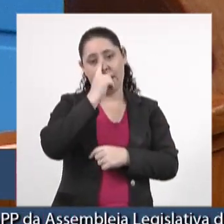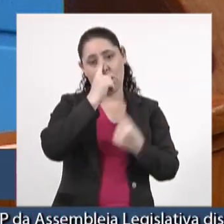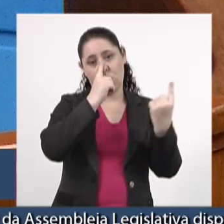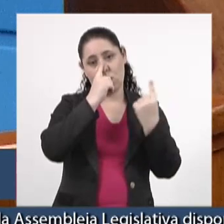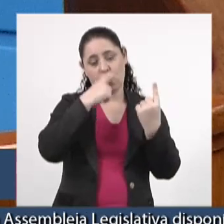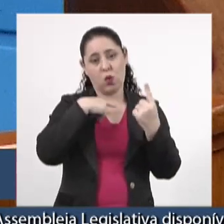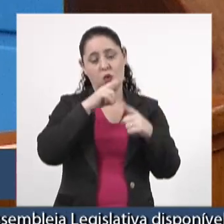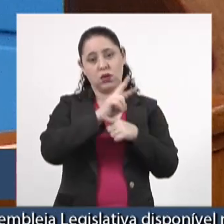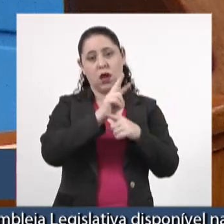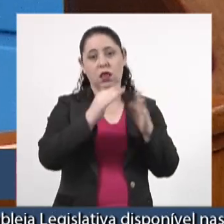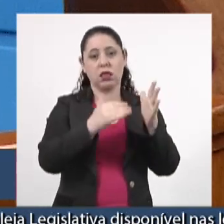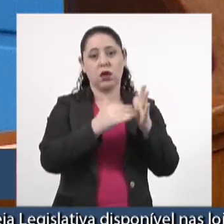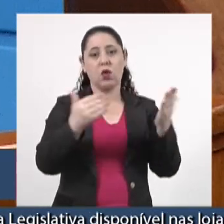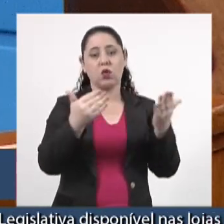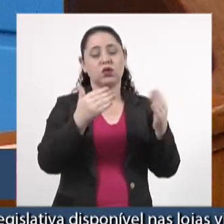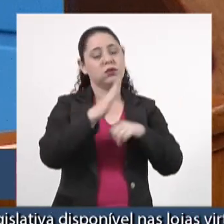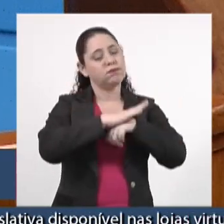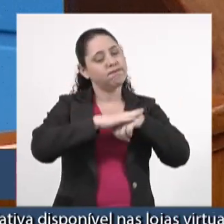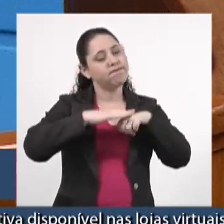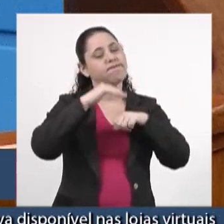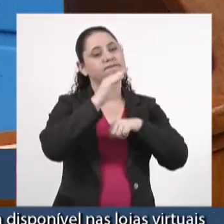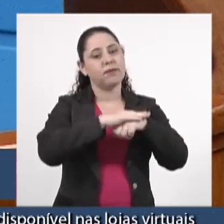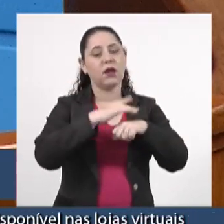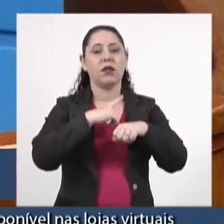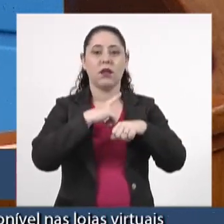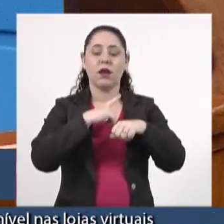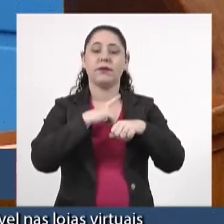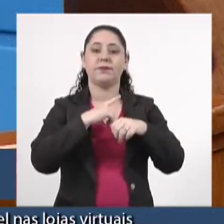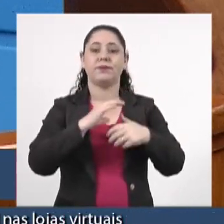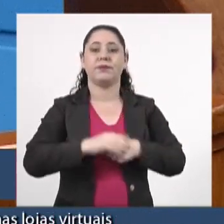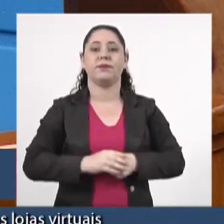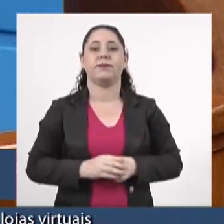que cuida dela até hoje com muito amor. Né? Nós temos assim,